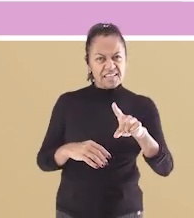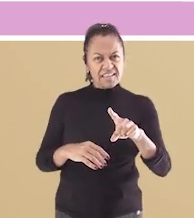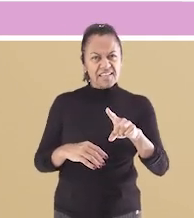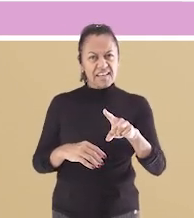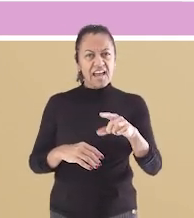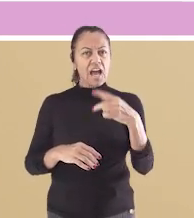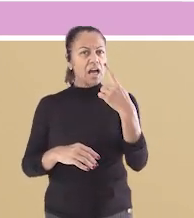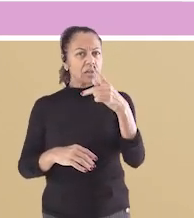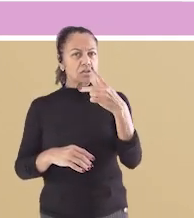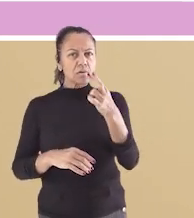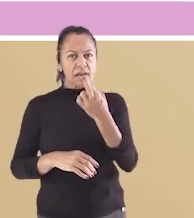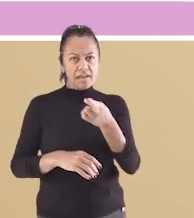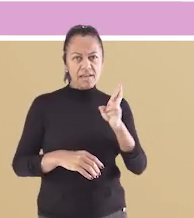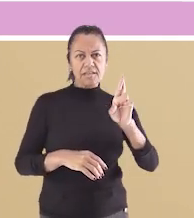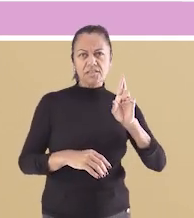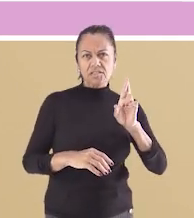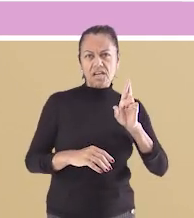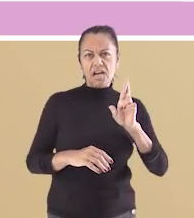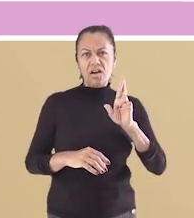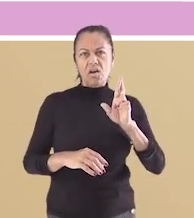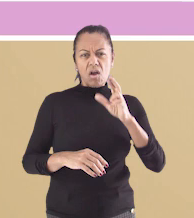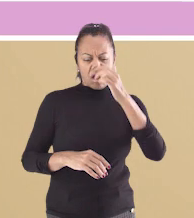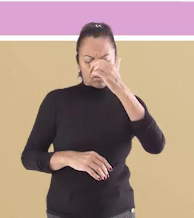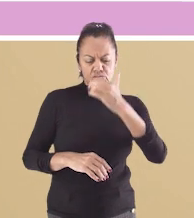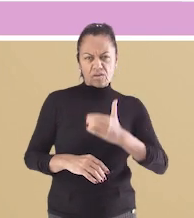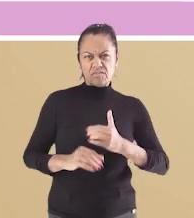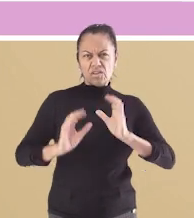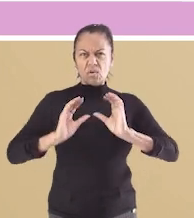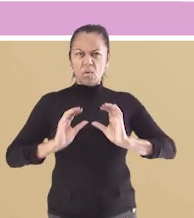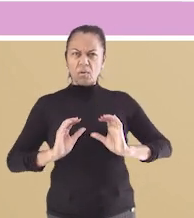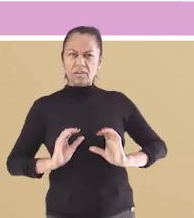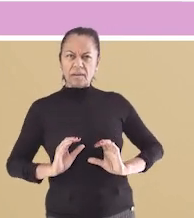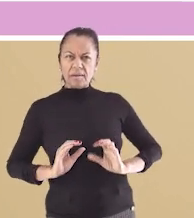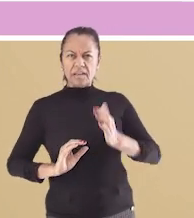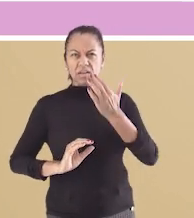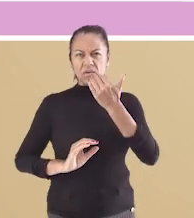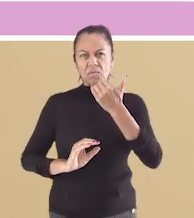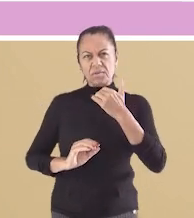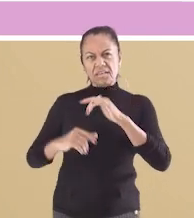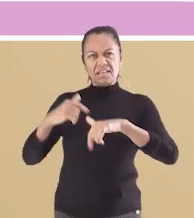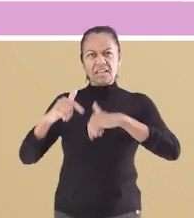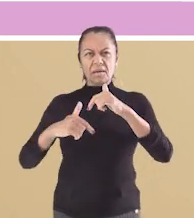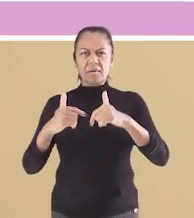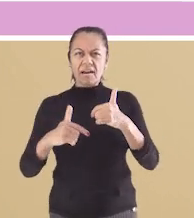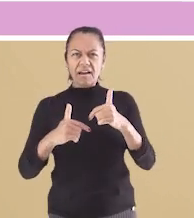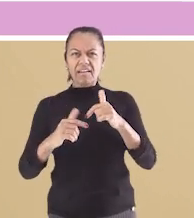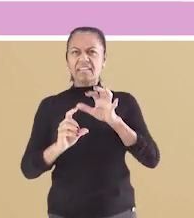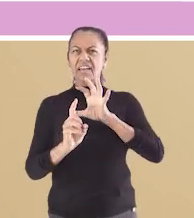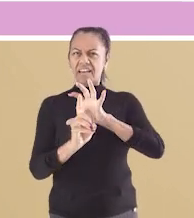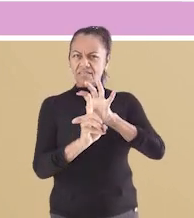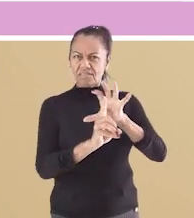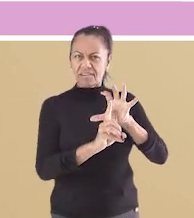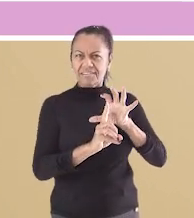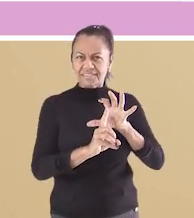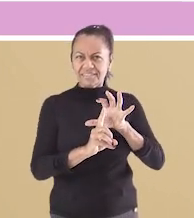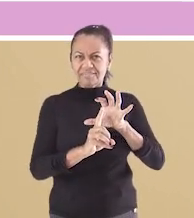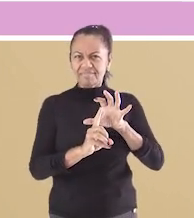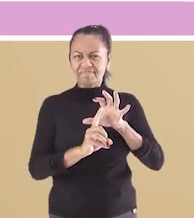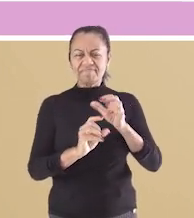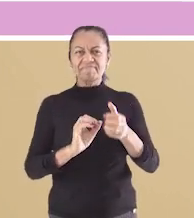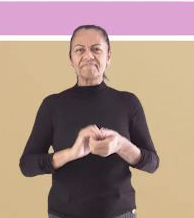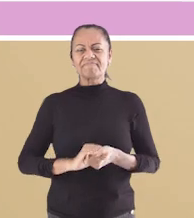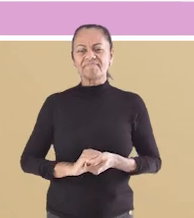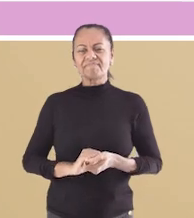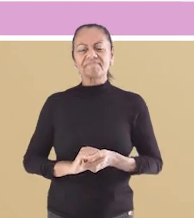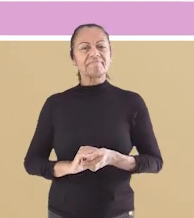pelos ensinamentos de sua religião? O jeito de ser, alimentar, vestir e trabalhar tem influência